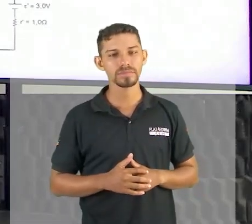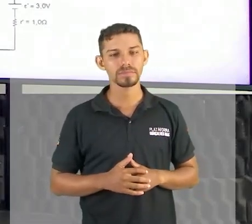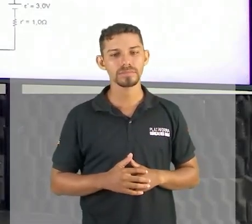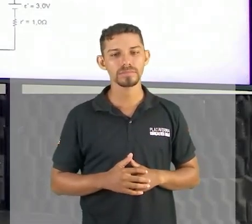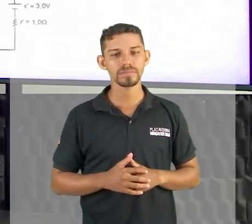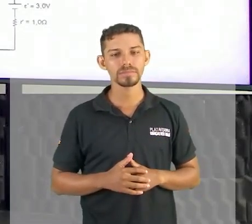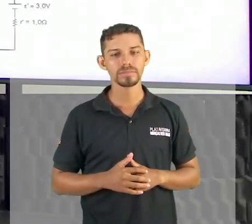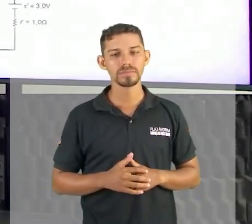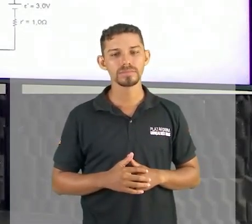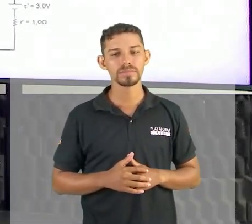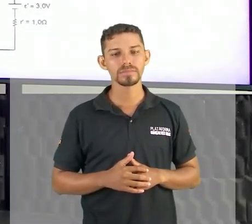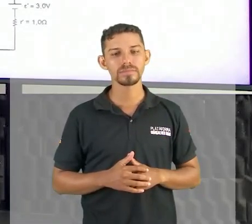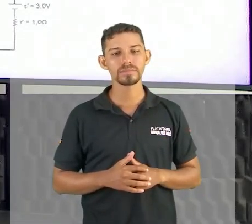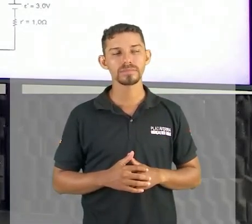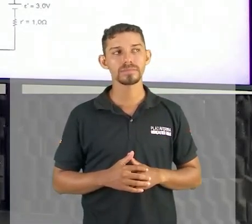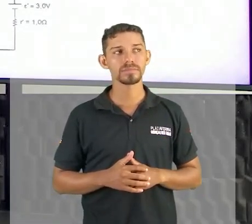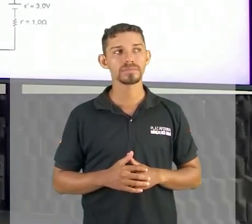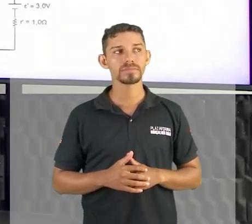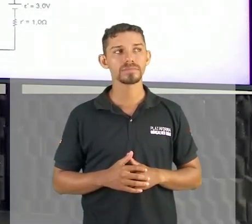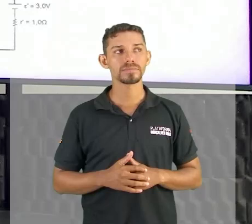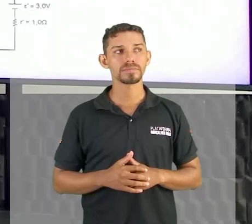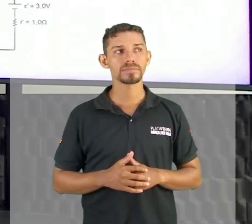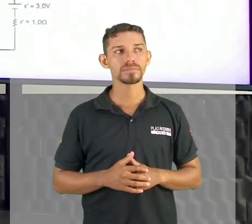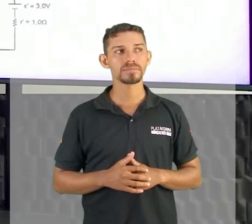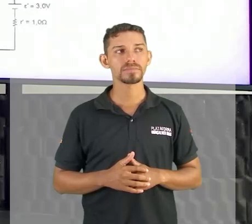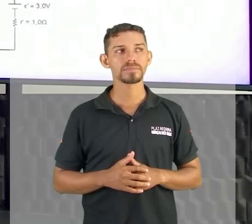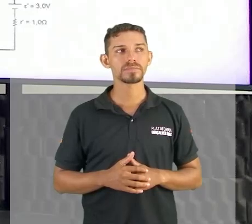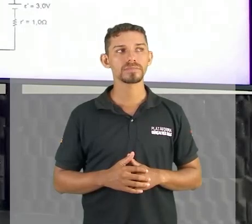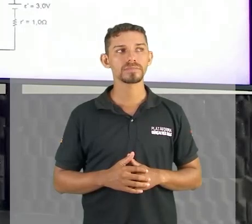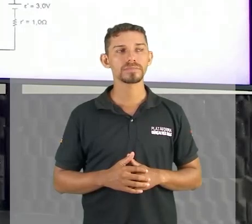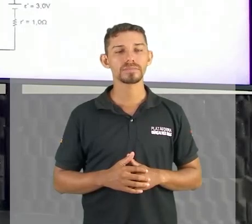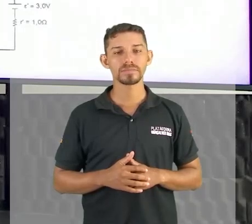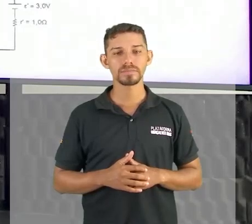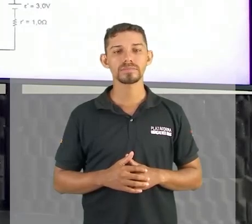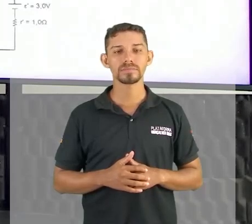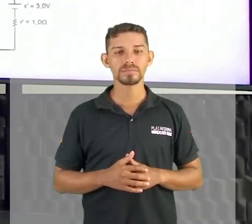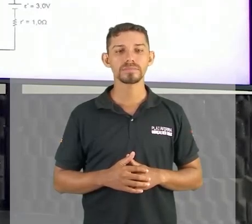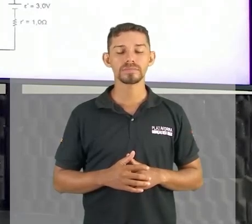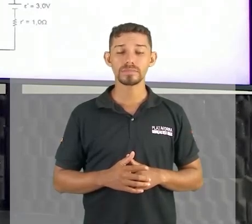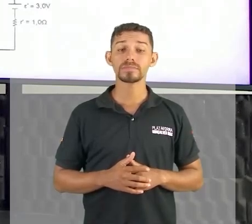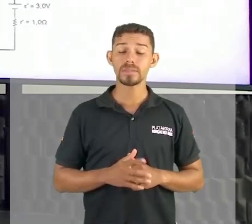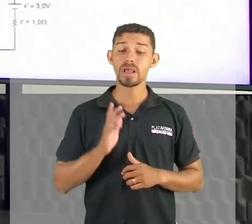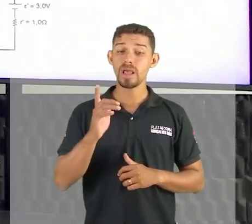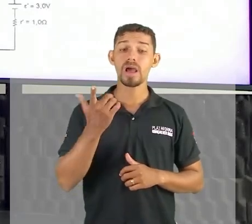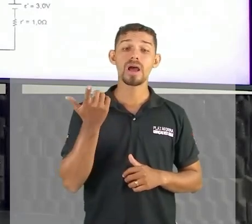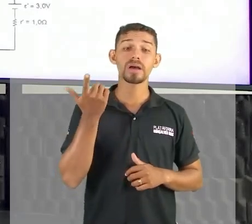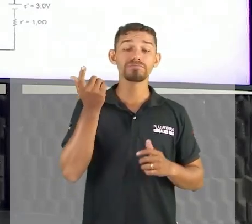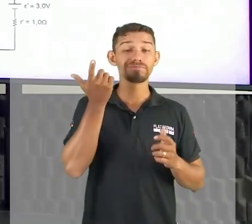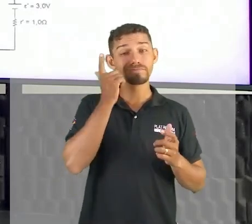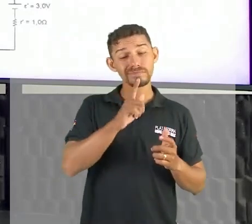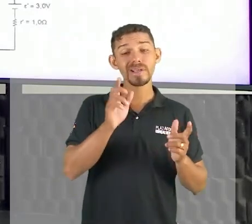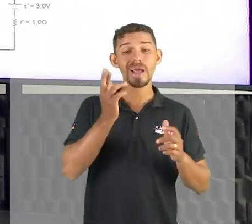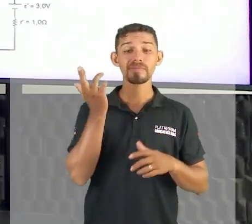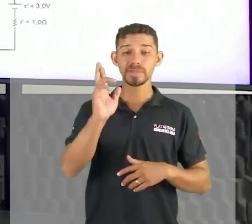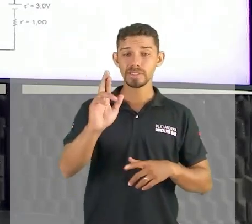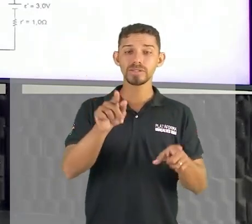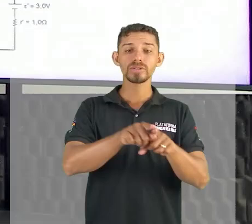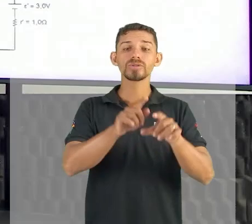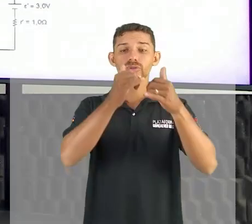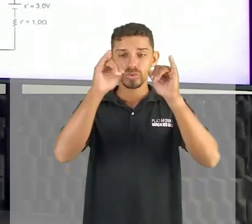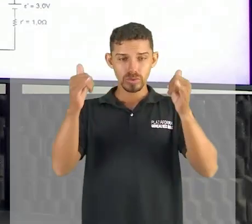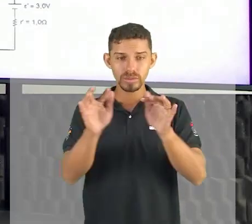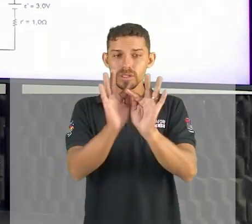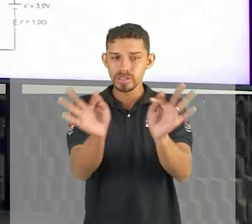influência aqui no nosso no Nossa na nossa resolução Agora sim ó a seguir representa-se um circuito elétrico